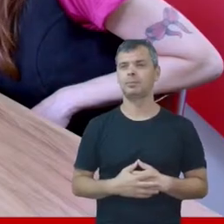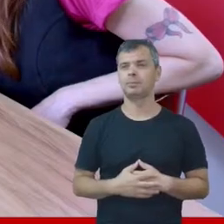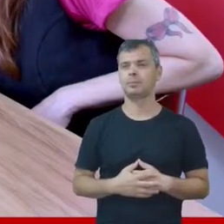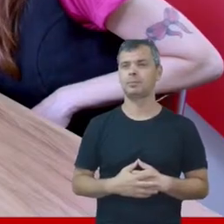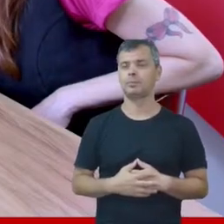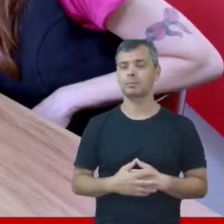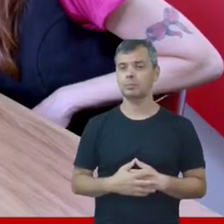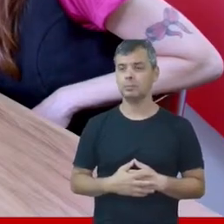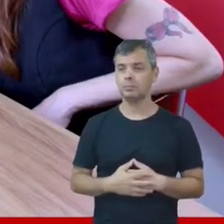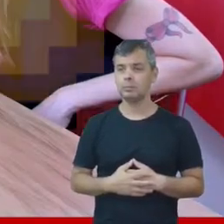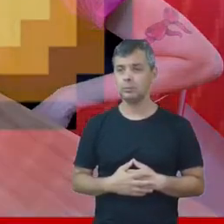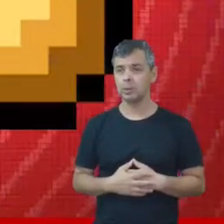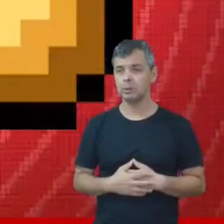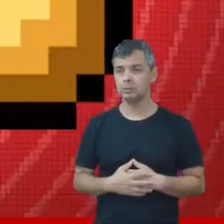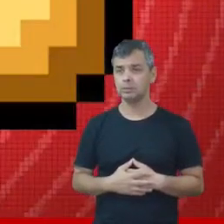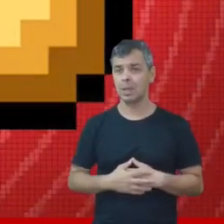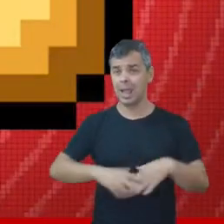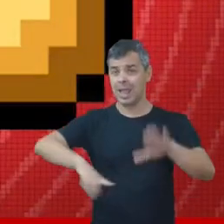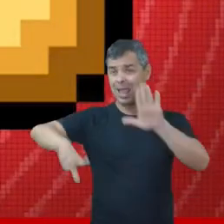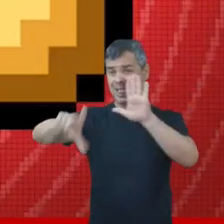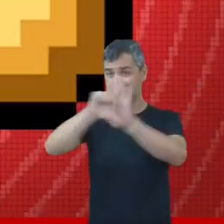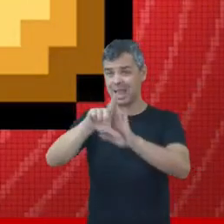produção. A Lei